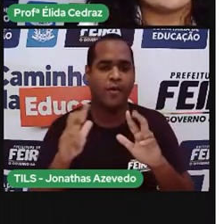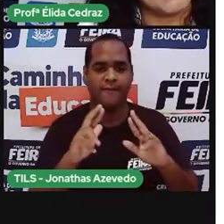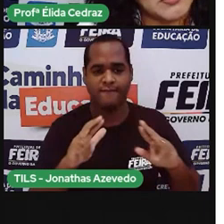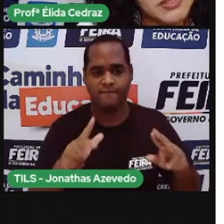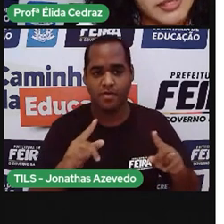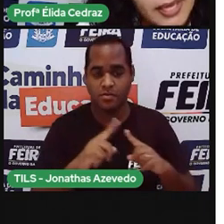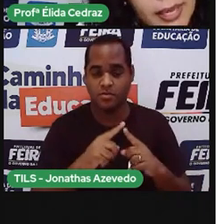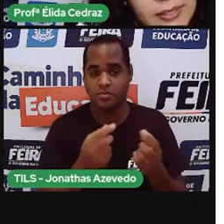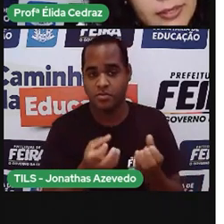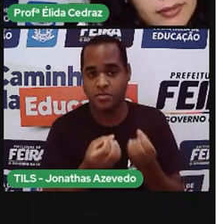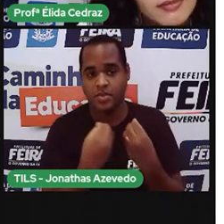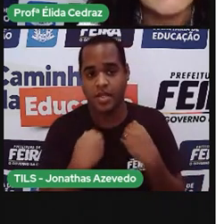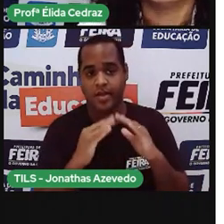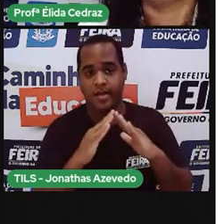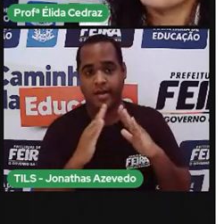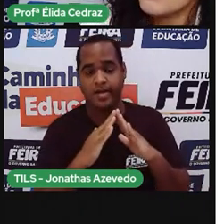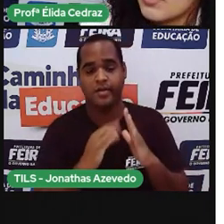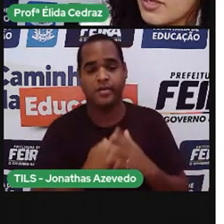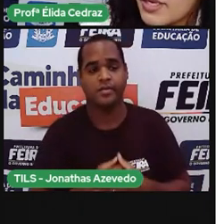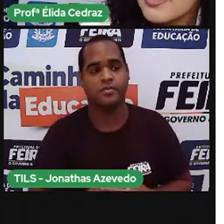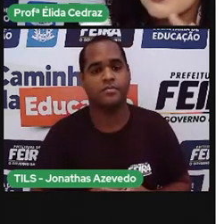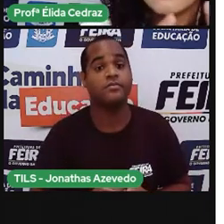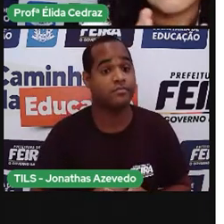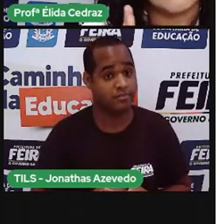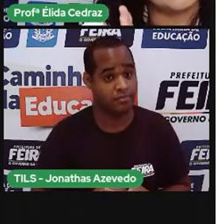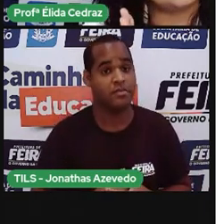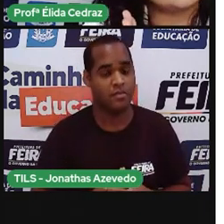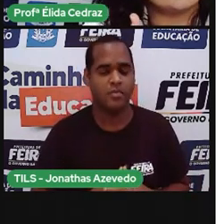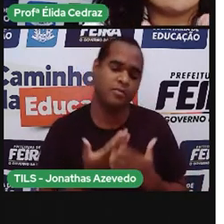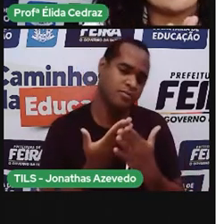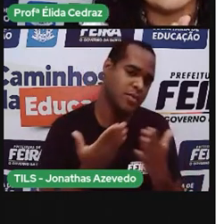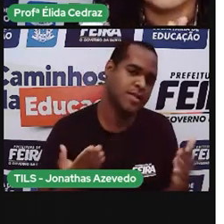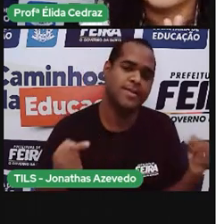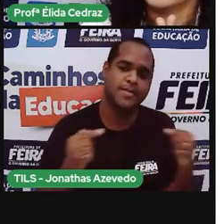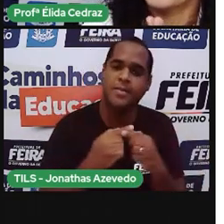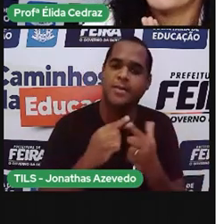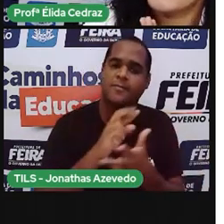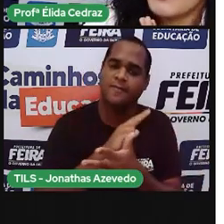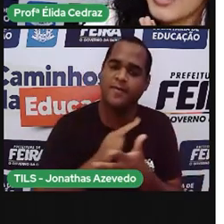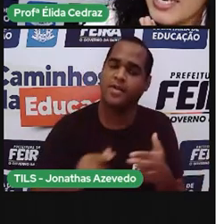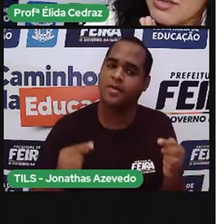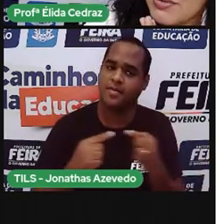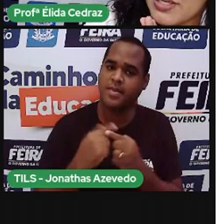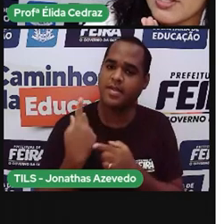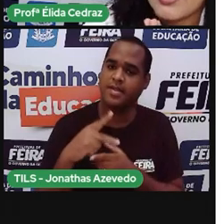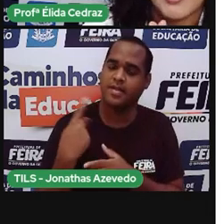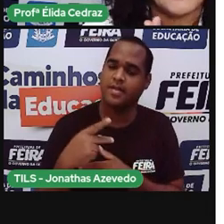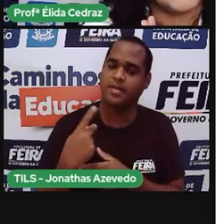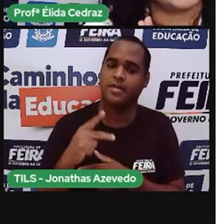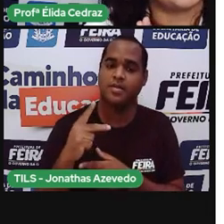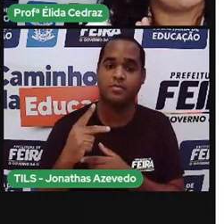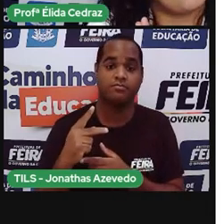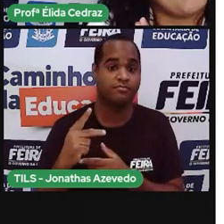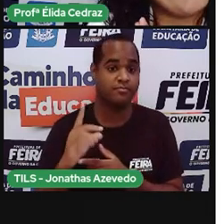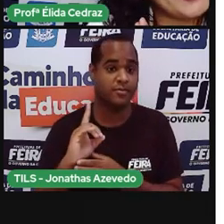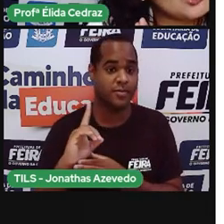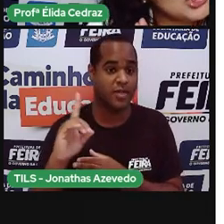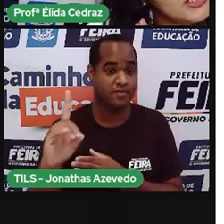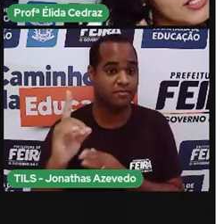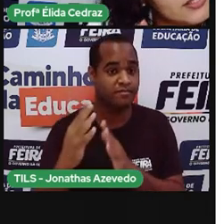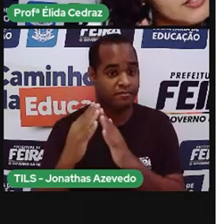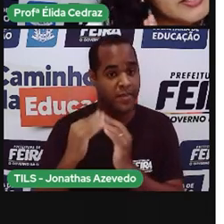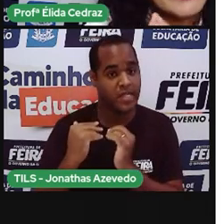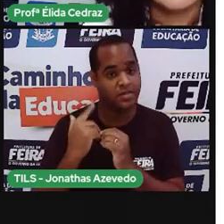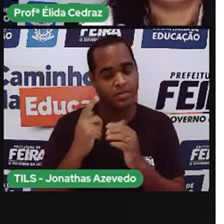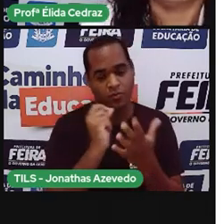receber as compras em casa? Esse é o serviço de delivery. A gente compra